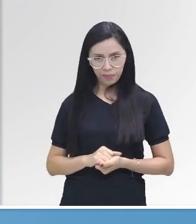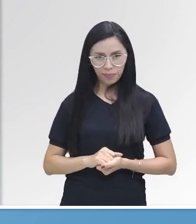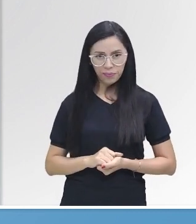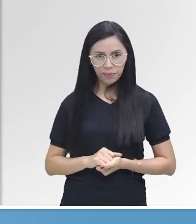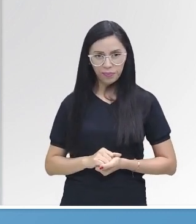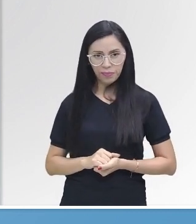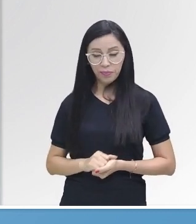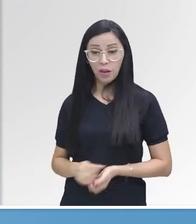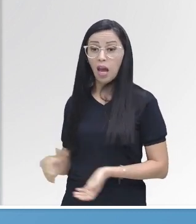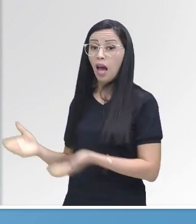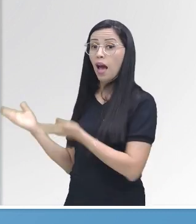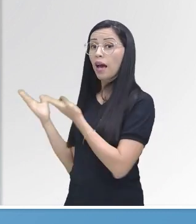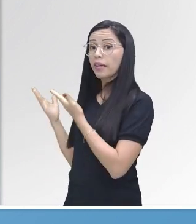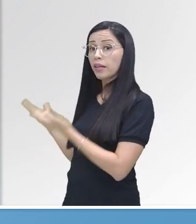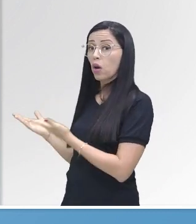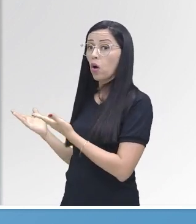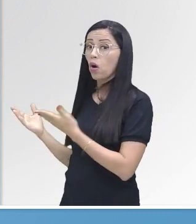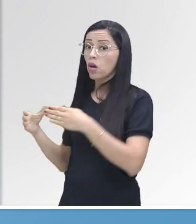mesmo tamanho,